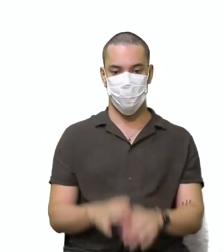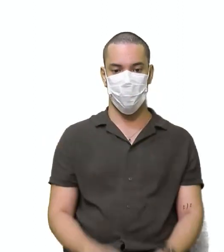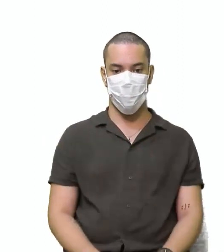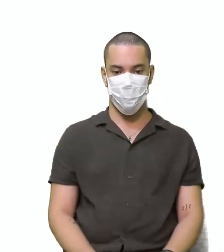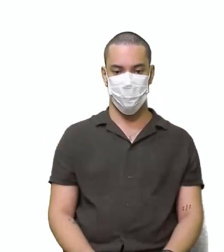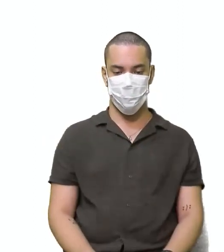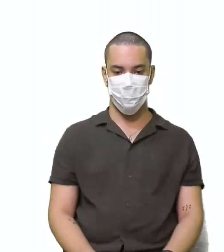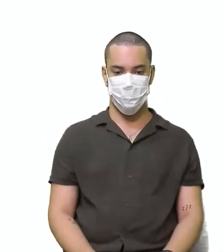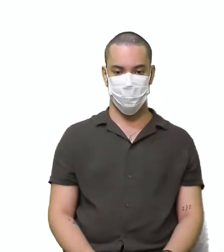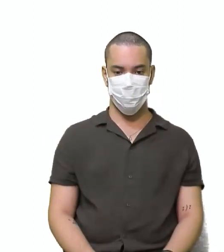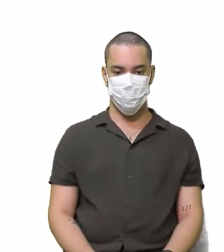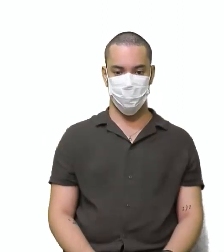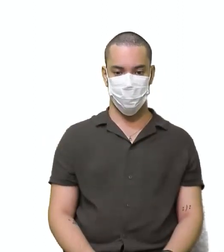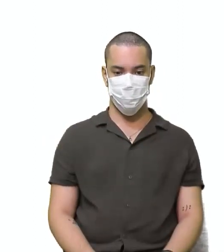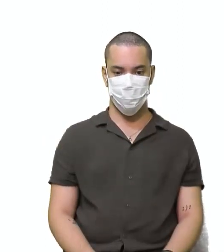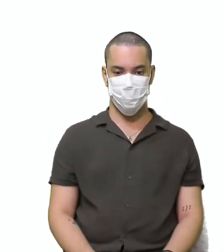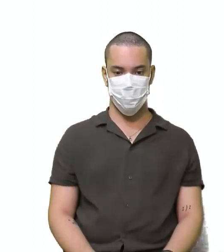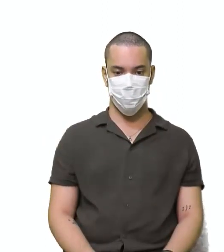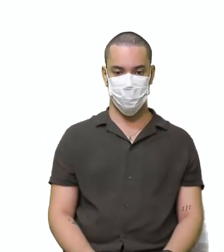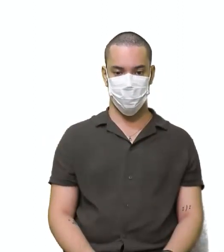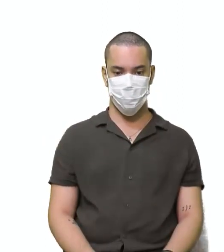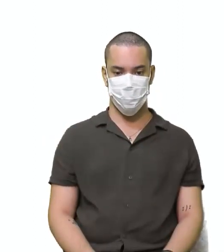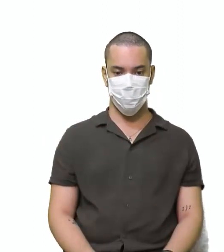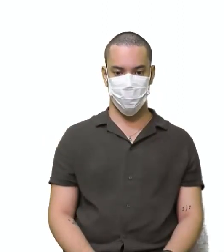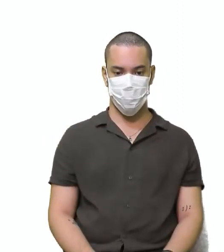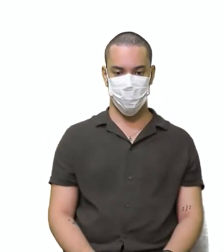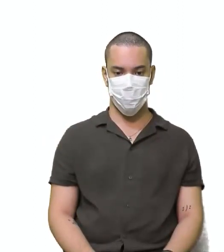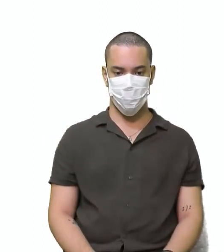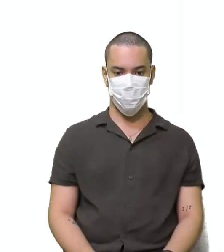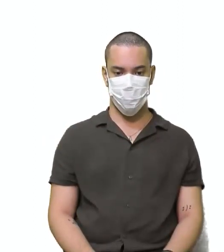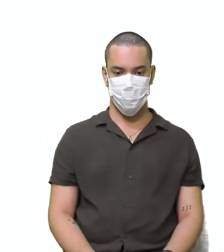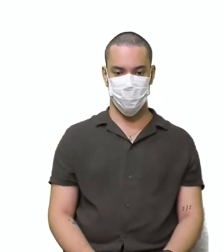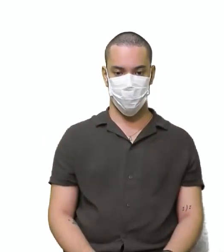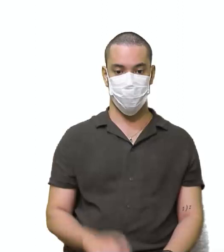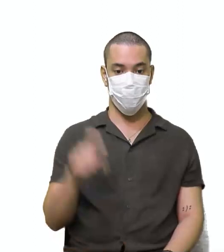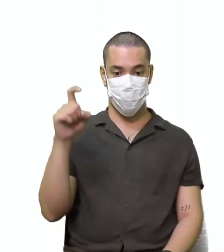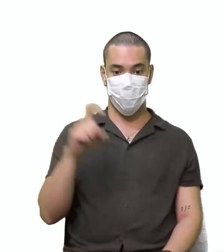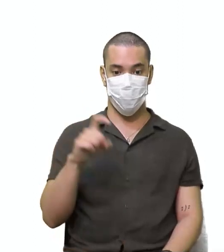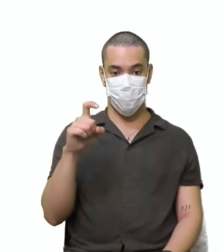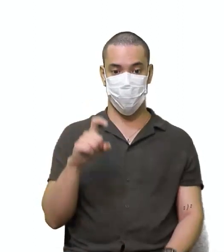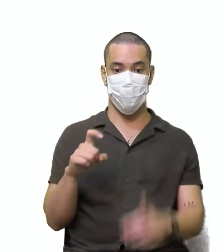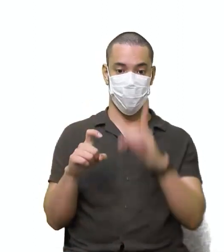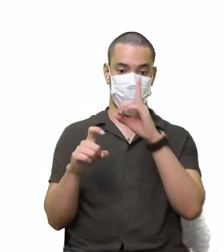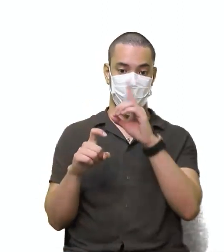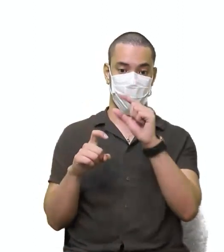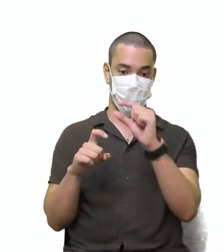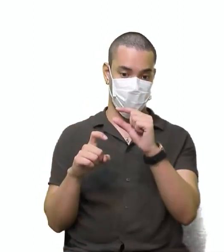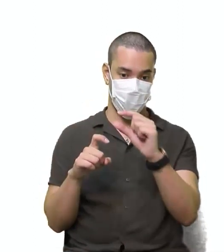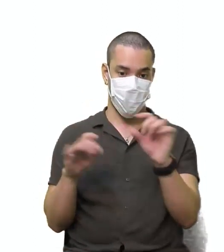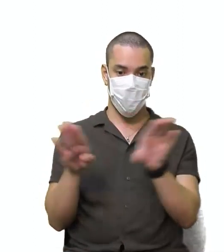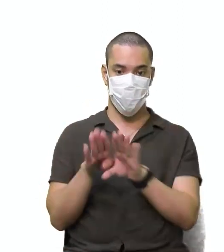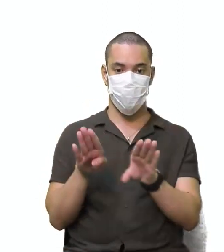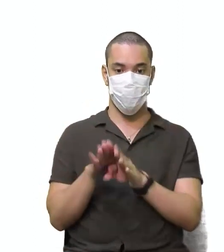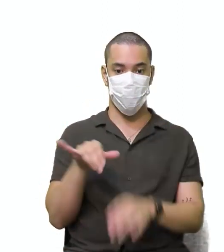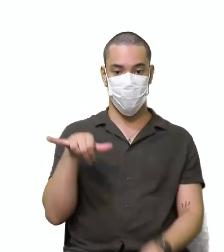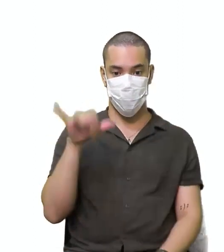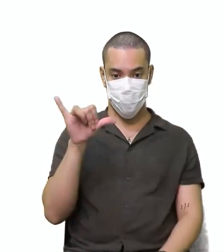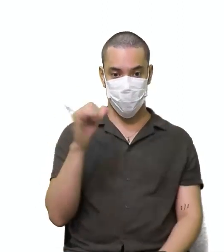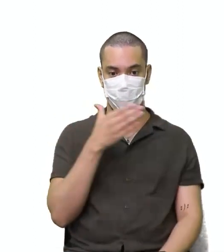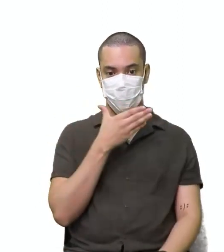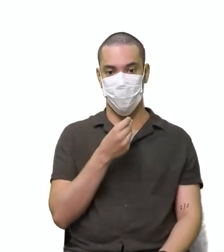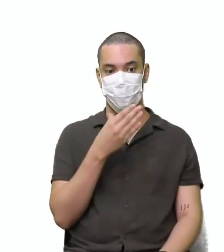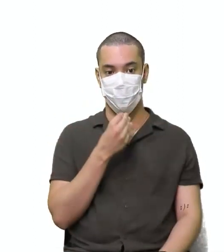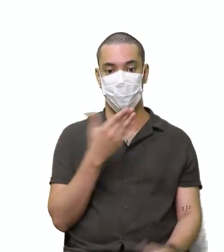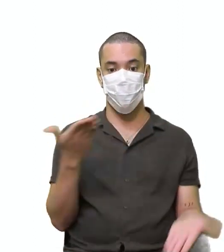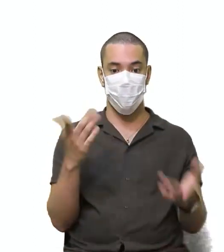XDzão com XDzinho, XDzinho, a prof aqui viajou, XDzinho com o Y, que era o homem. Agora